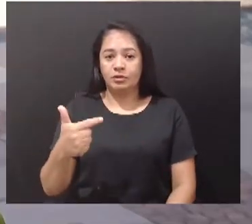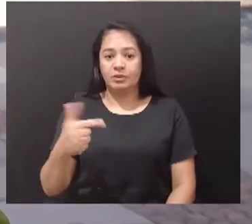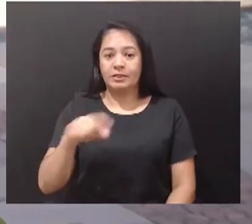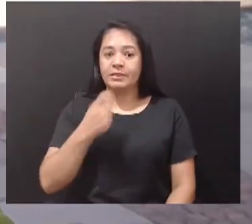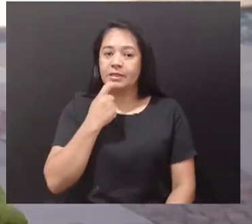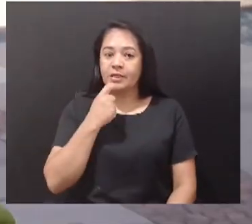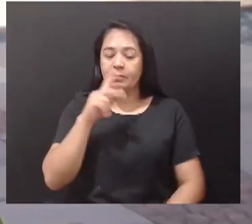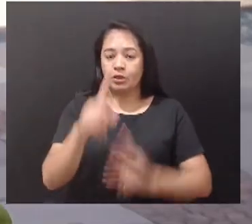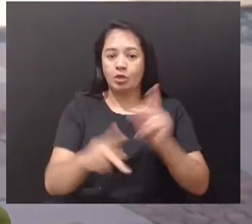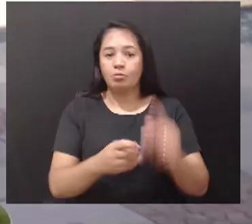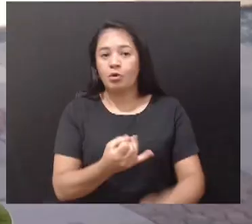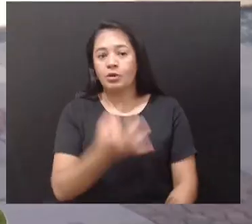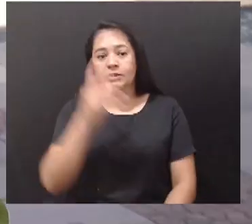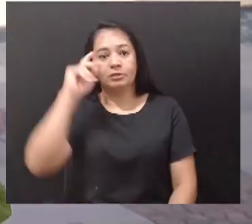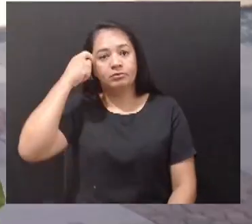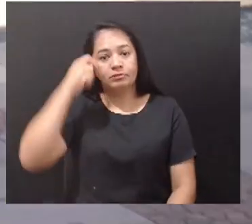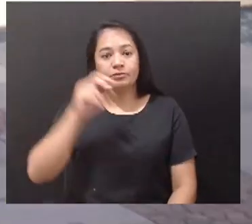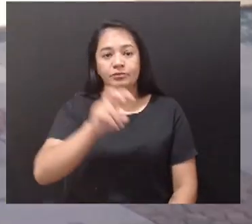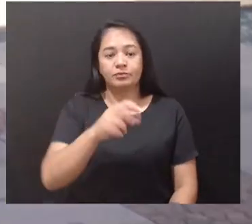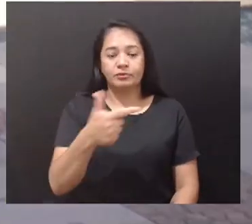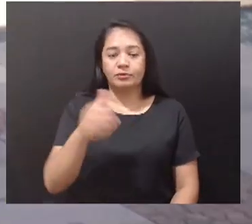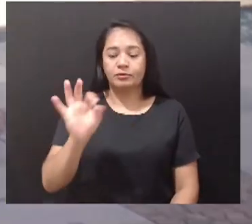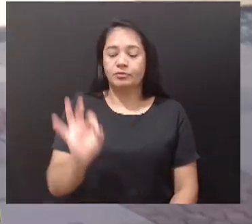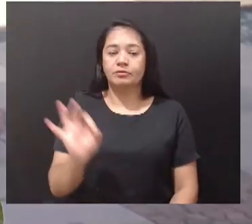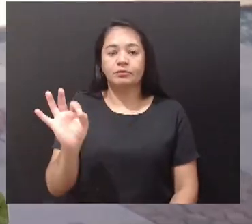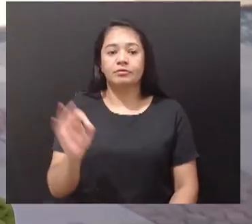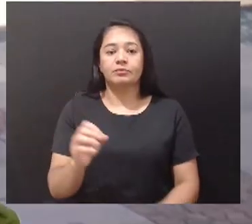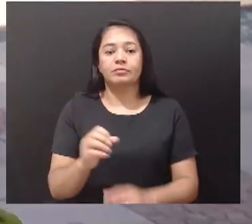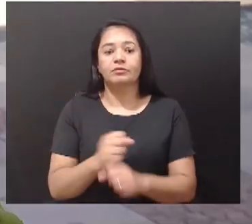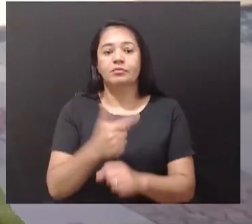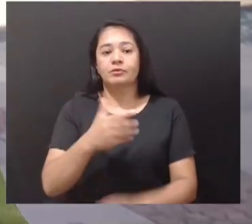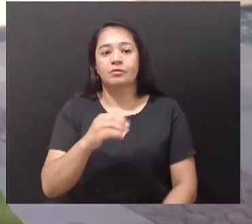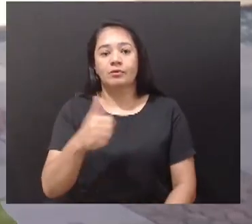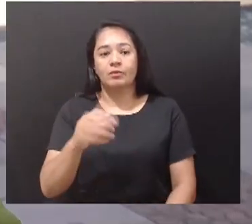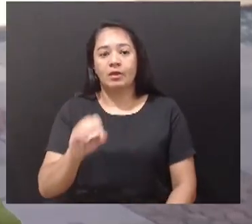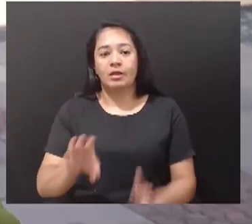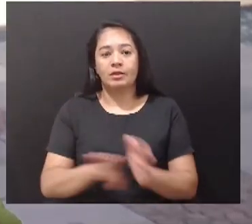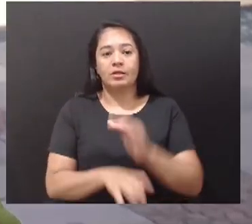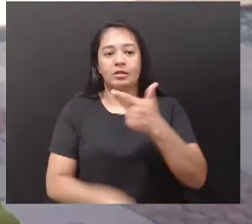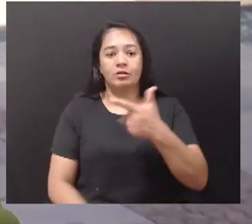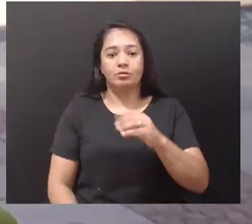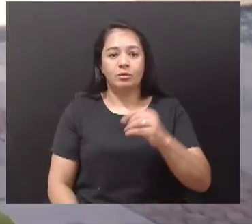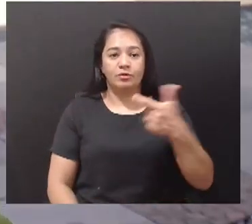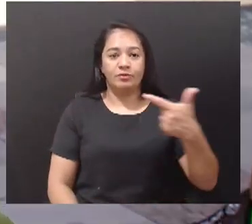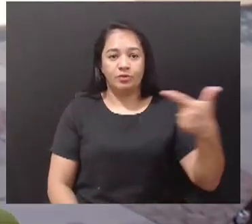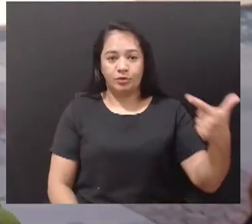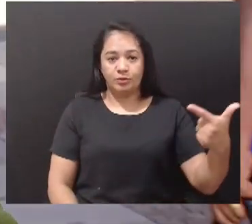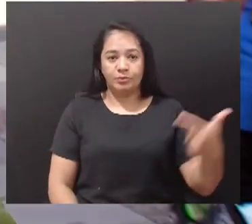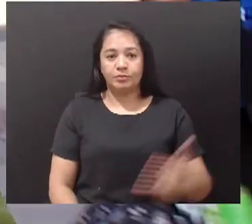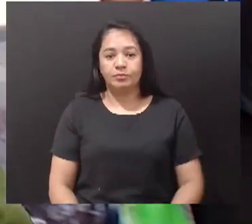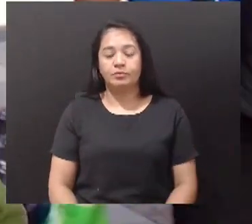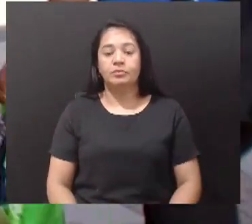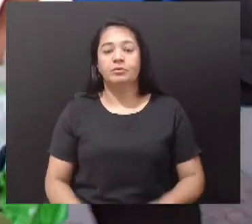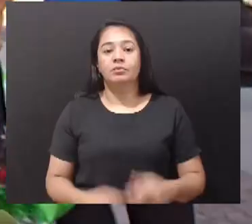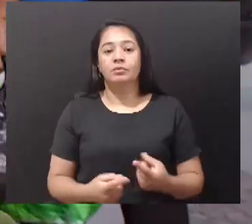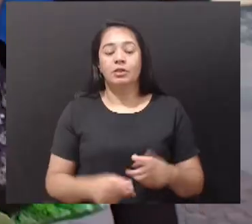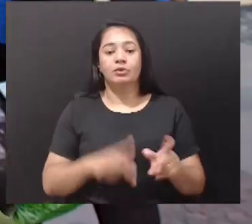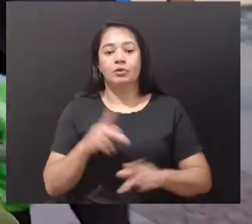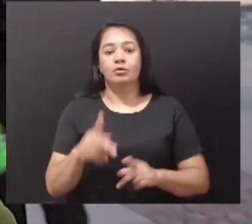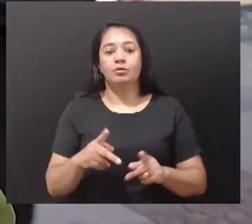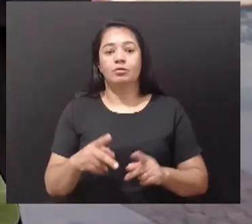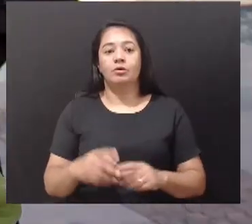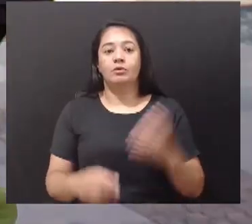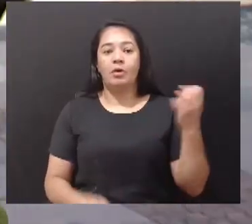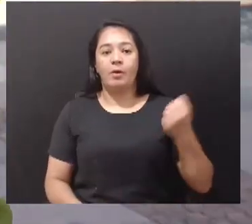cresceu 52% entre o censo de 2010 e 2022, enquanto a população branca continua